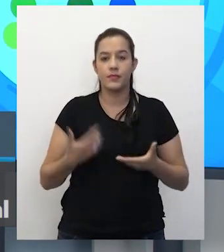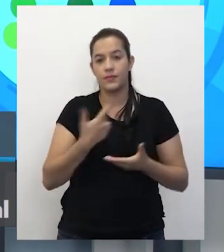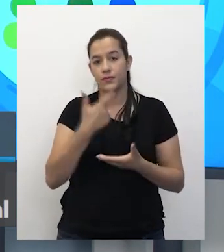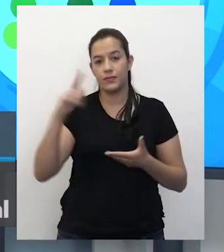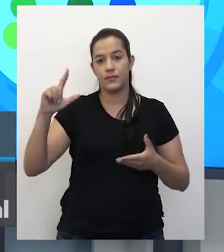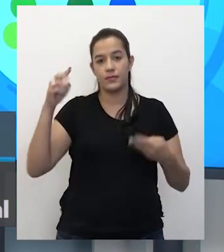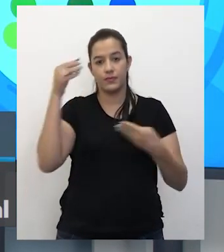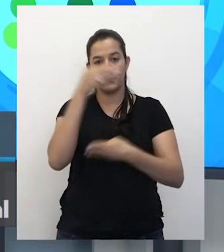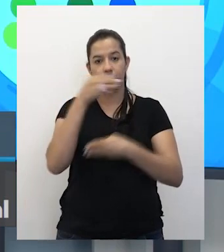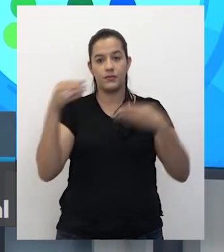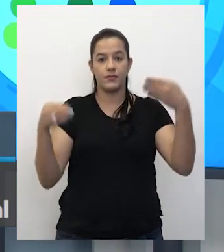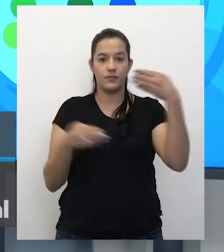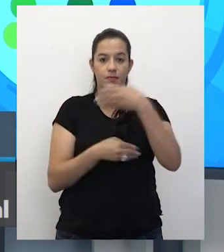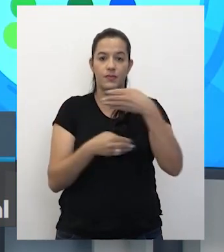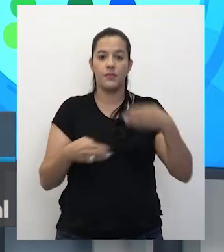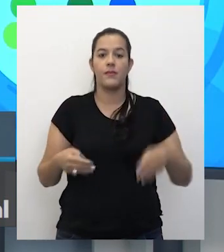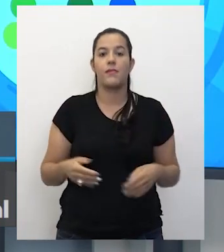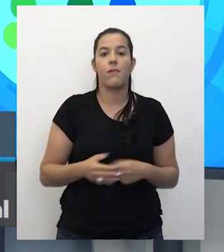tela,